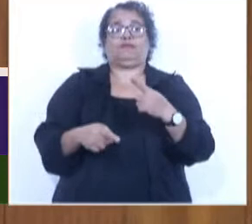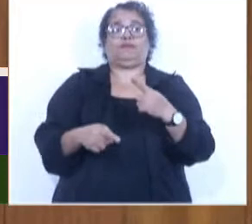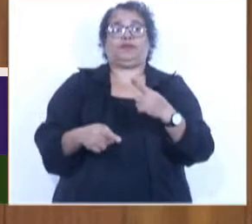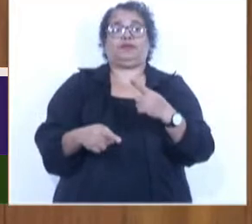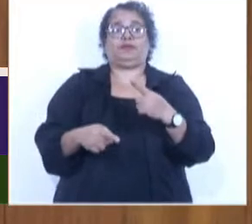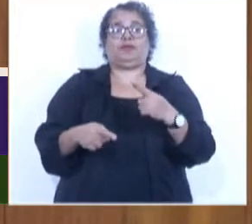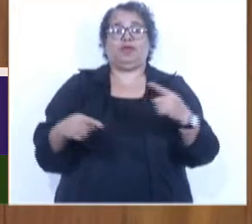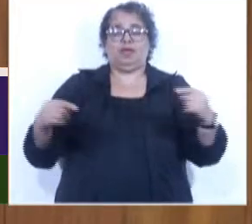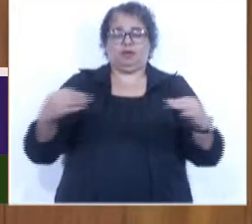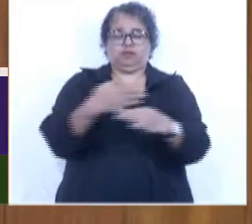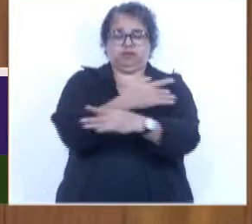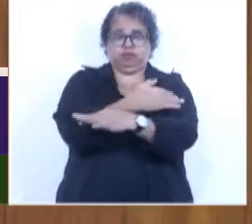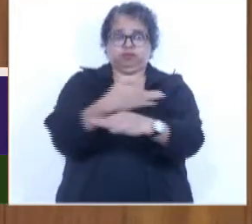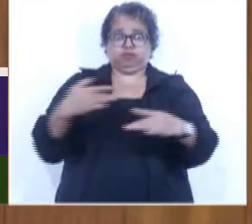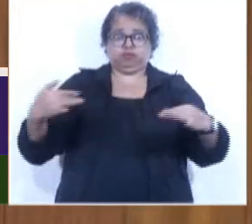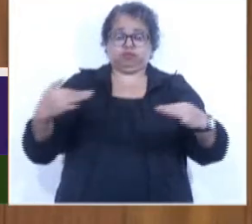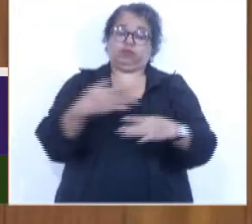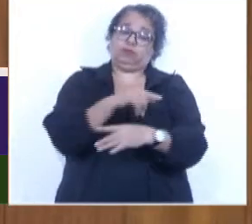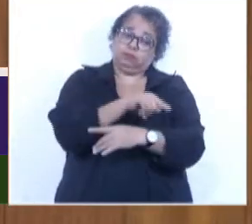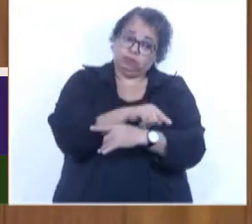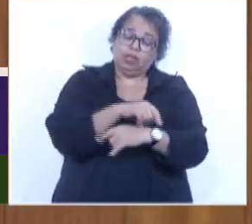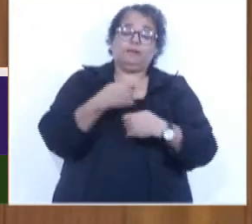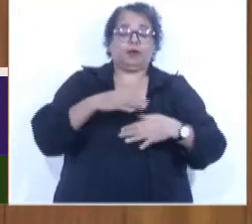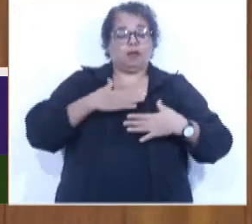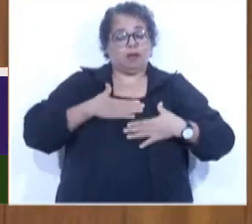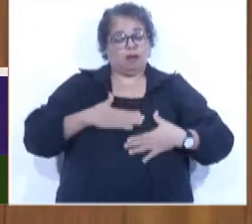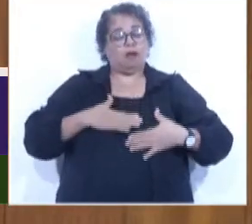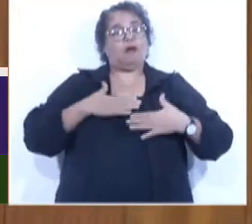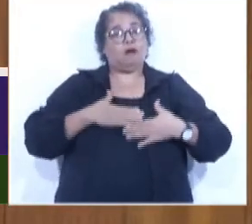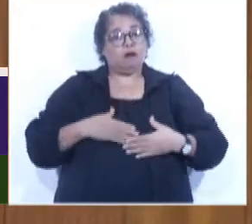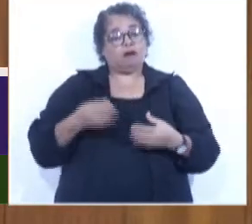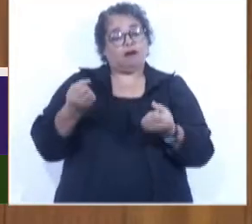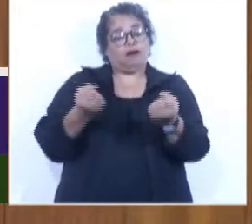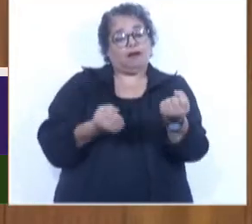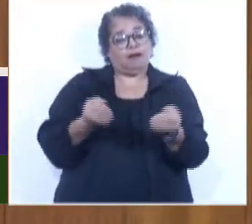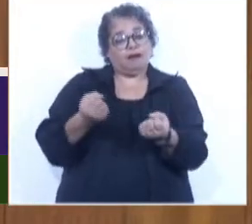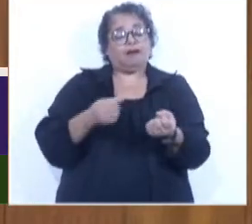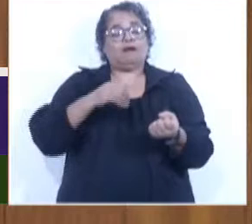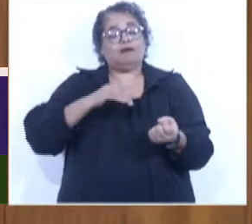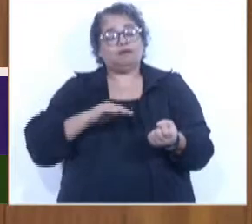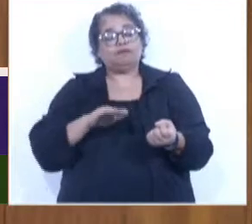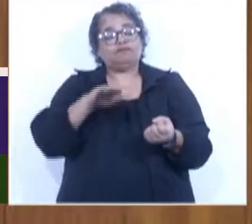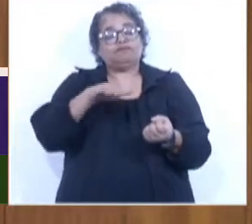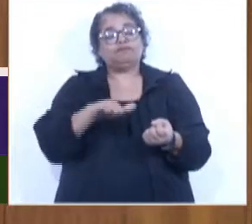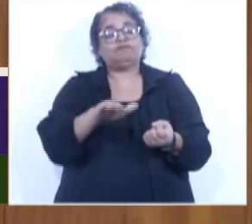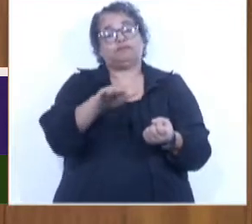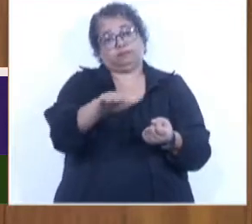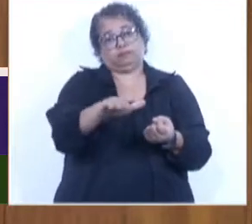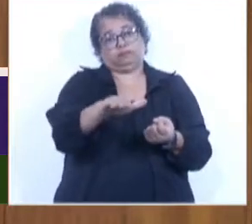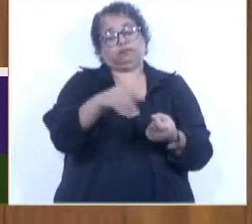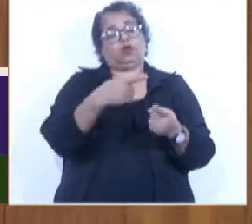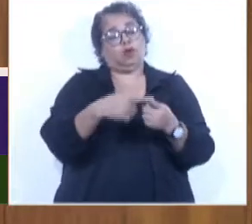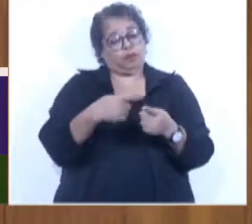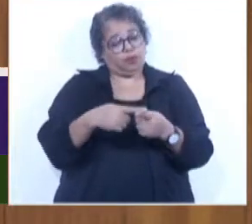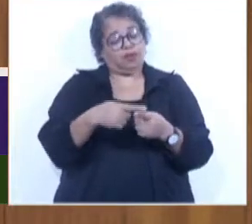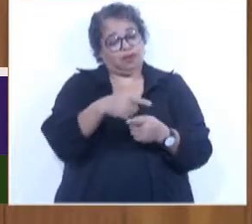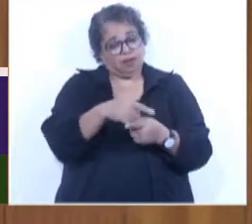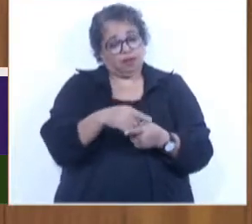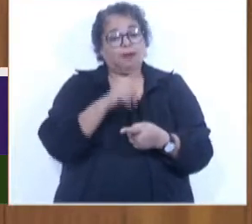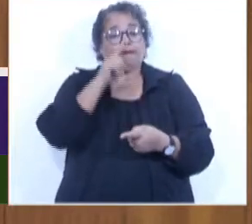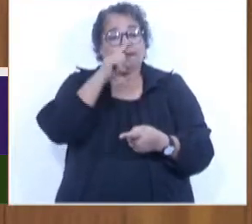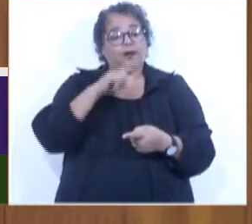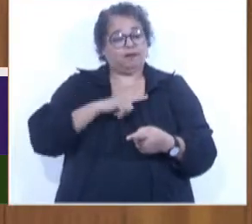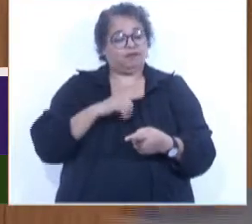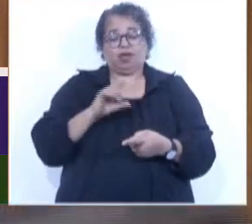coibir e acabar com o problema os acidentes que tenha acontecido de um turmalinamente naquele local Então é isso